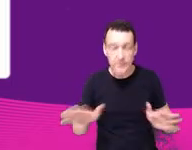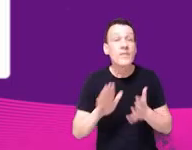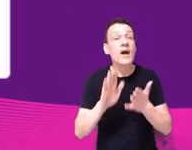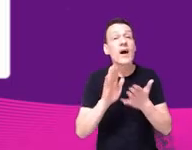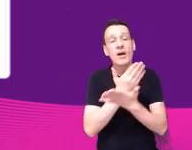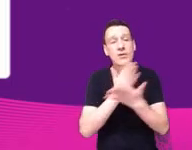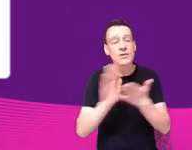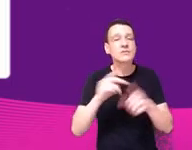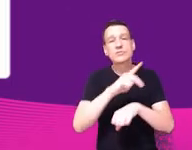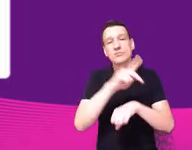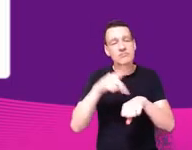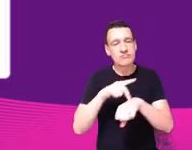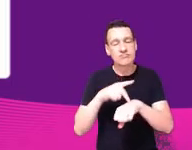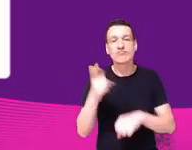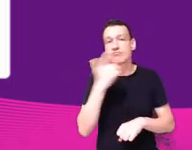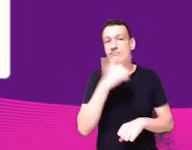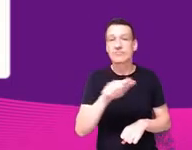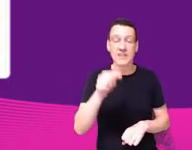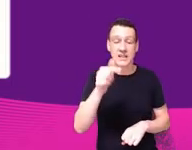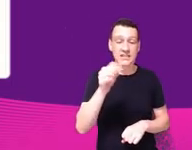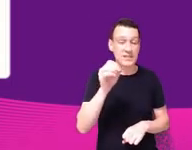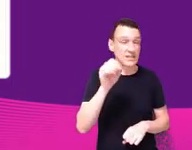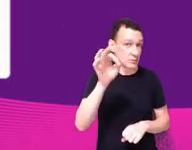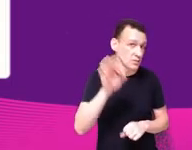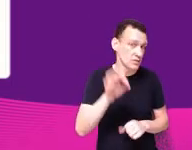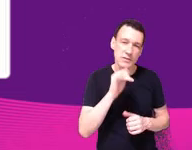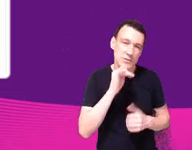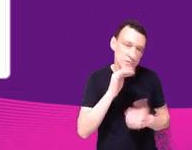praticamente 70%, como no Japão.